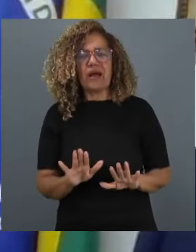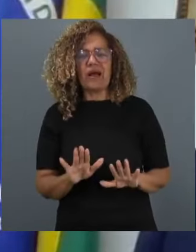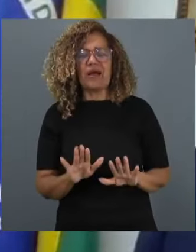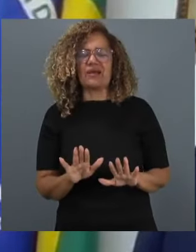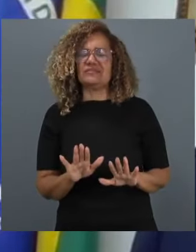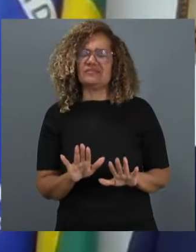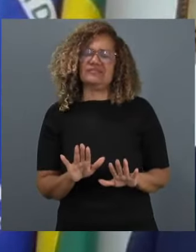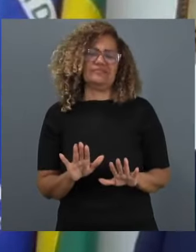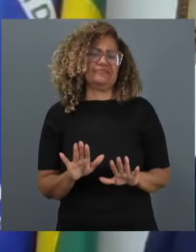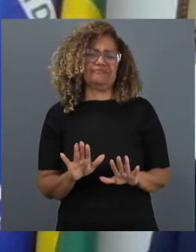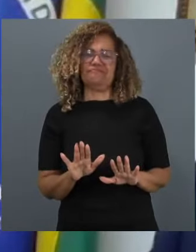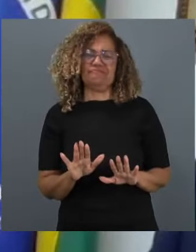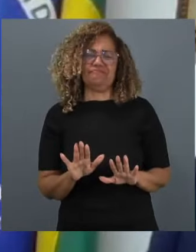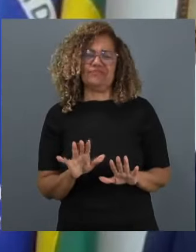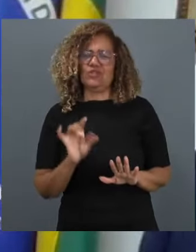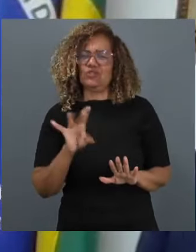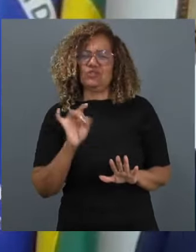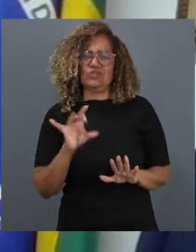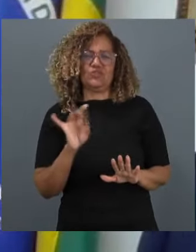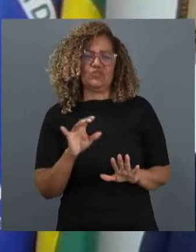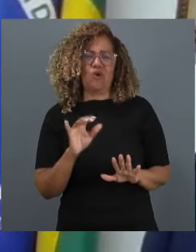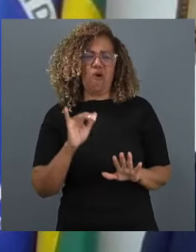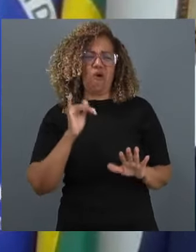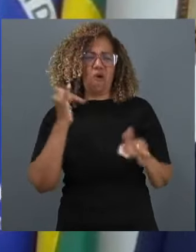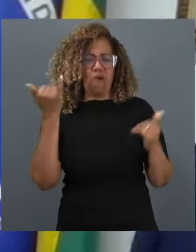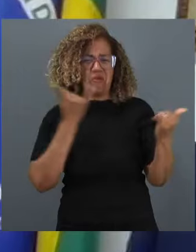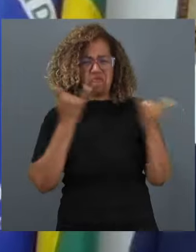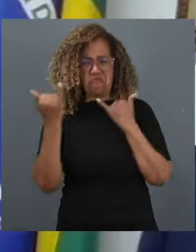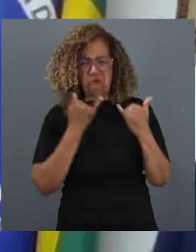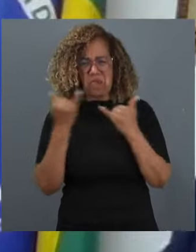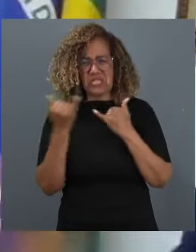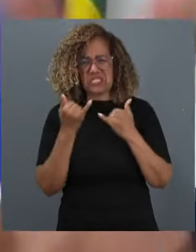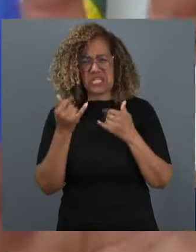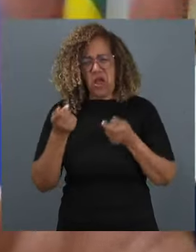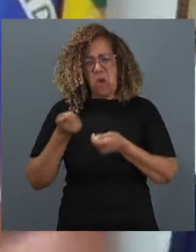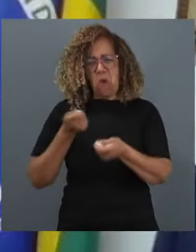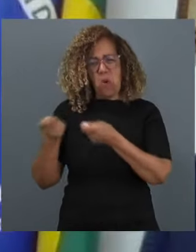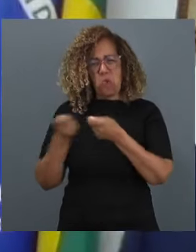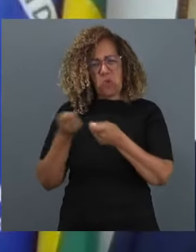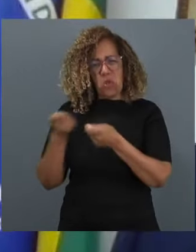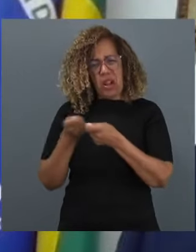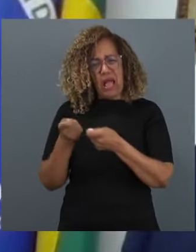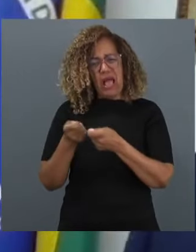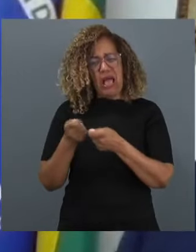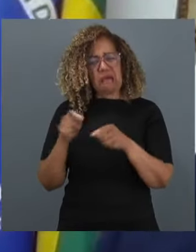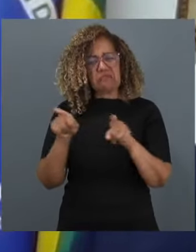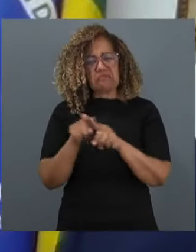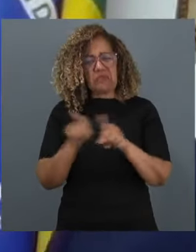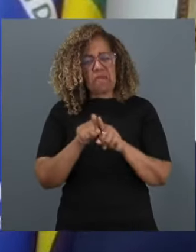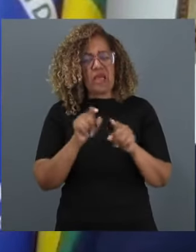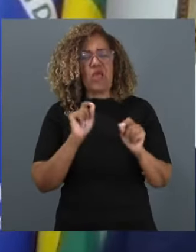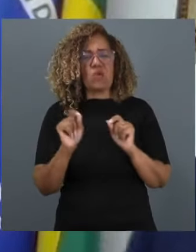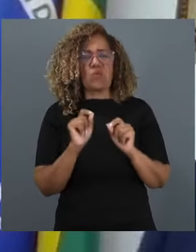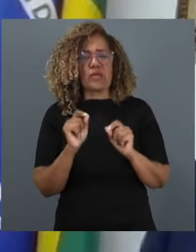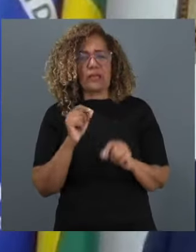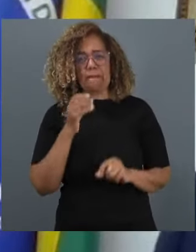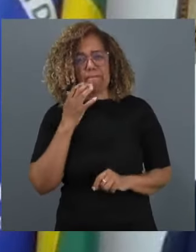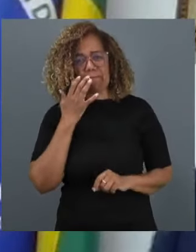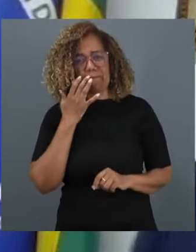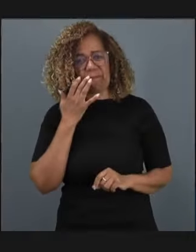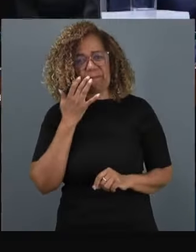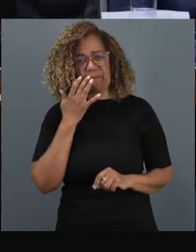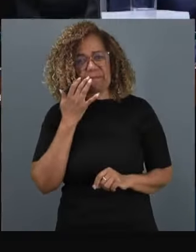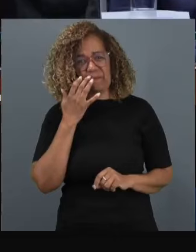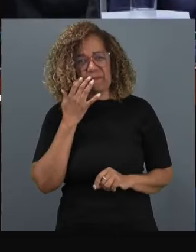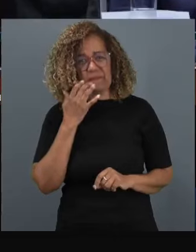querer agora censurar as redes sociais, controlar. Essa palavra regulamentar é uma palavra